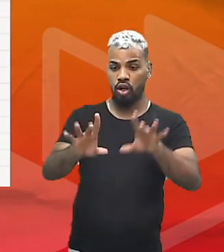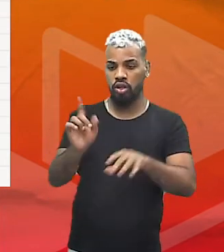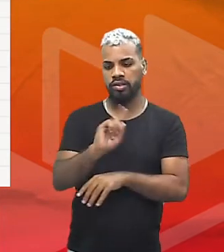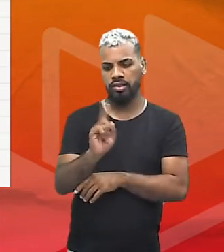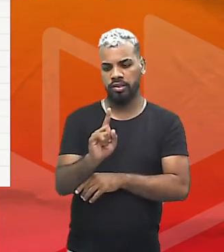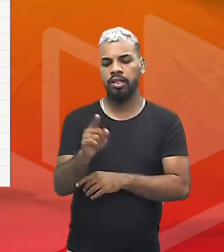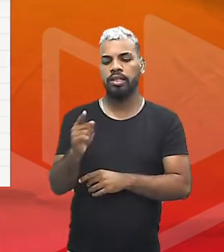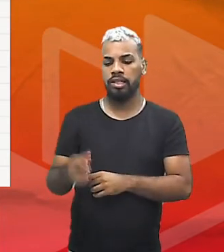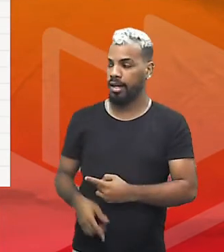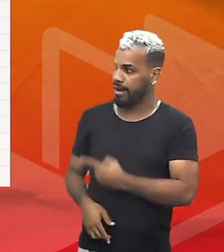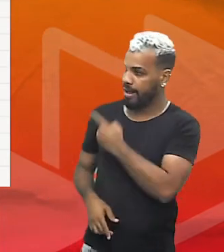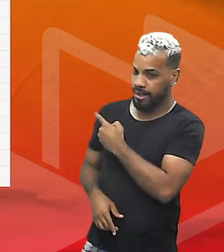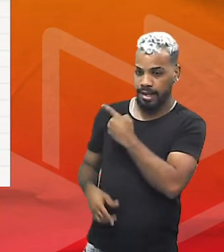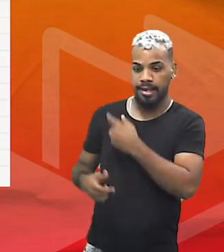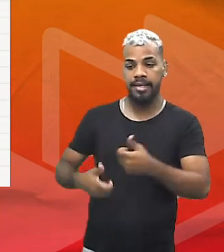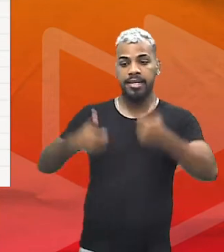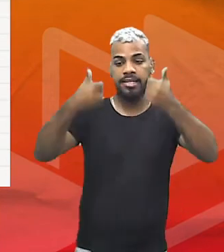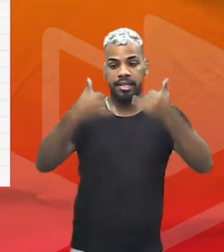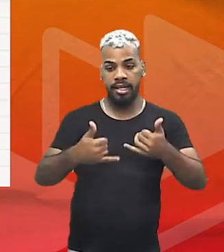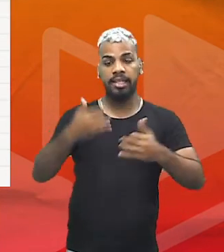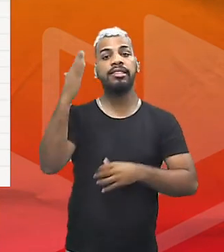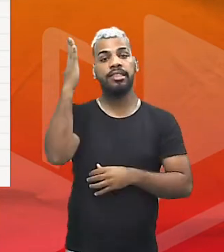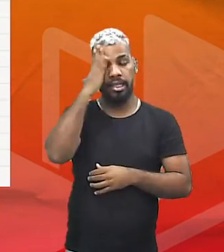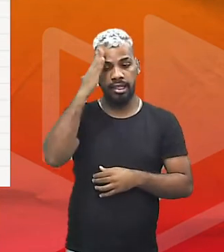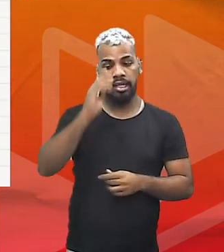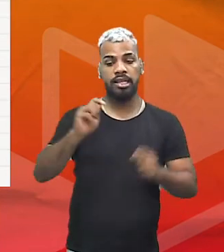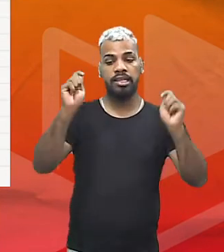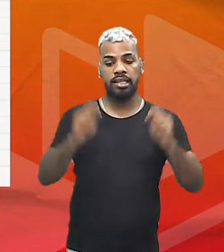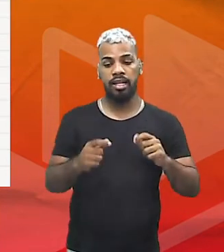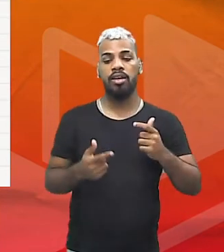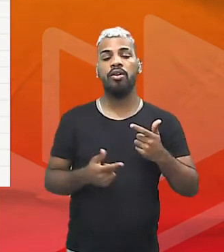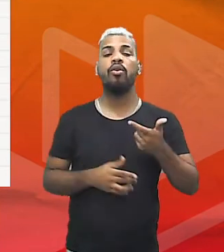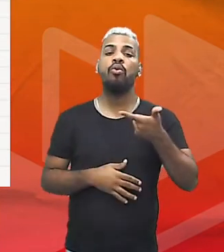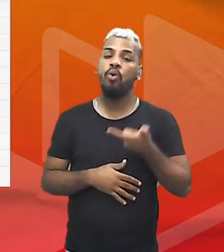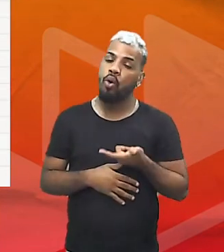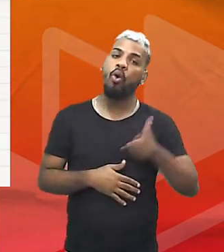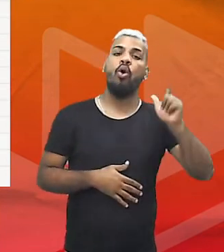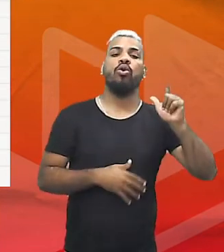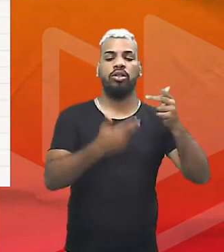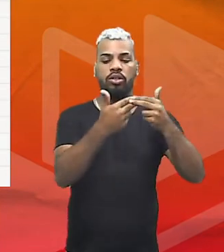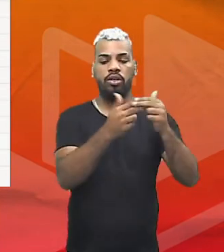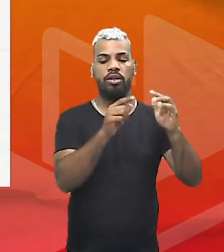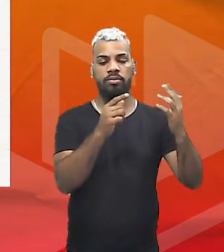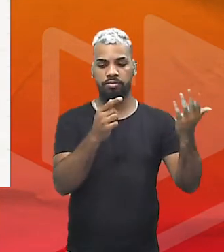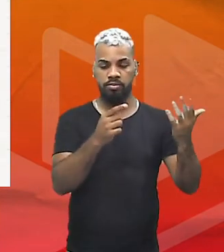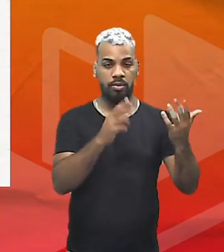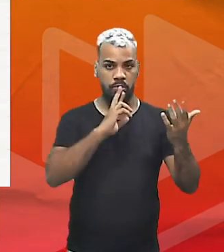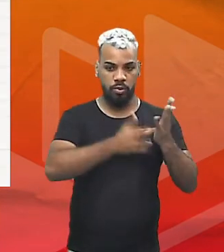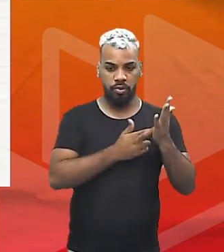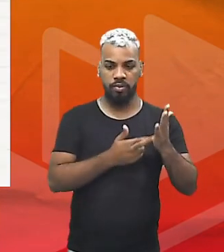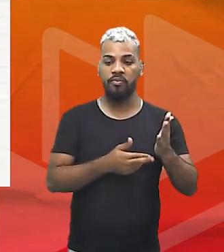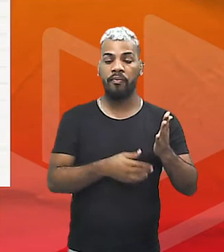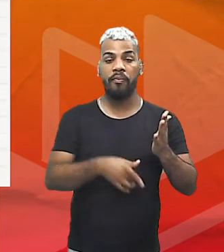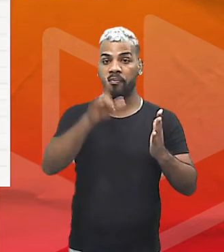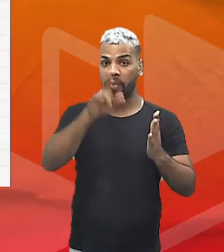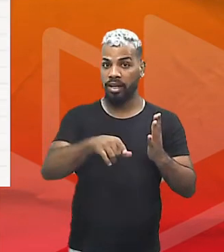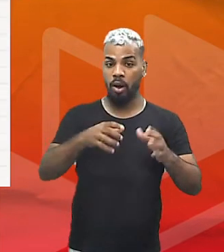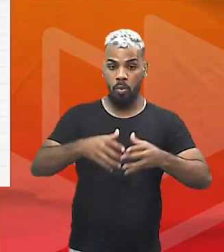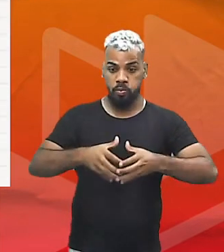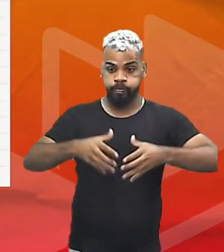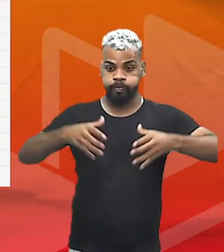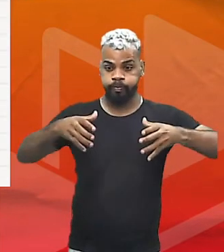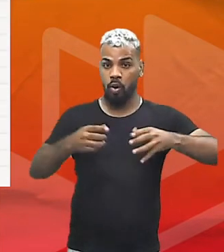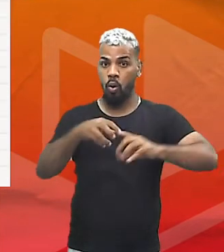para explicar porque também é importante que vocês podem usar isso em outra em outra questão e assim a única fermentação que